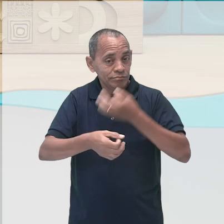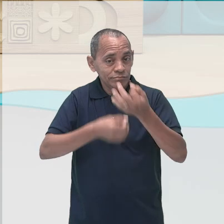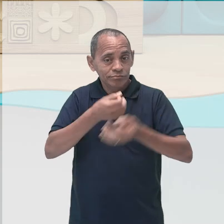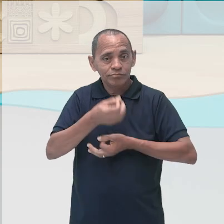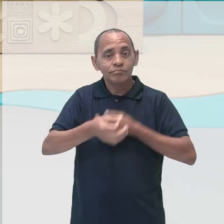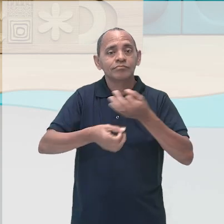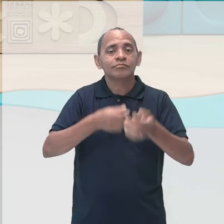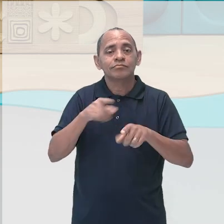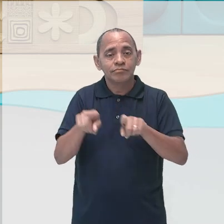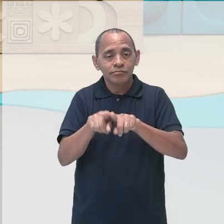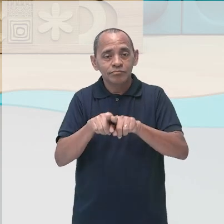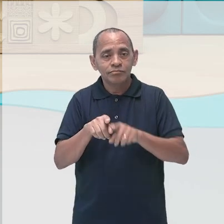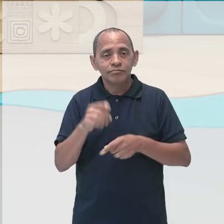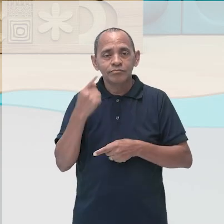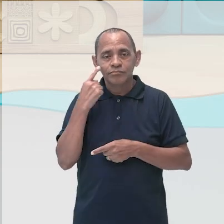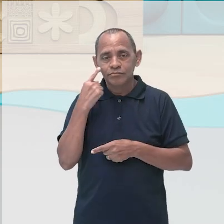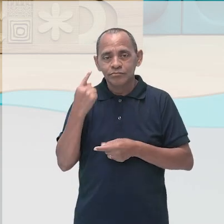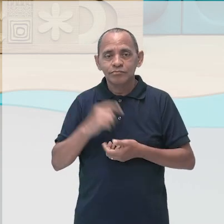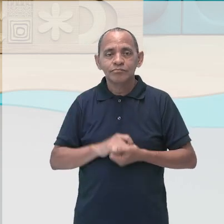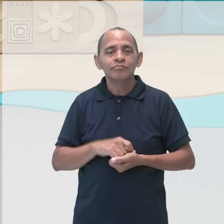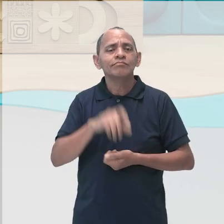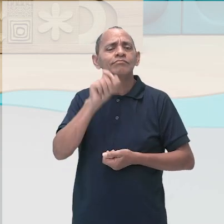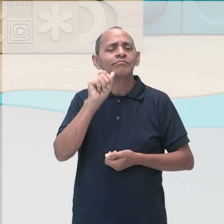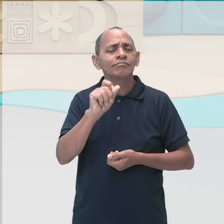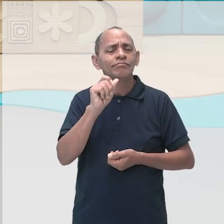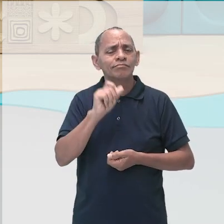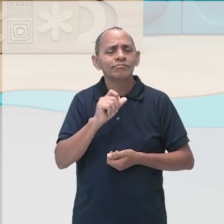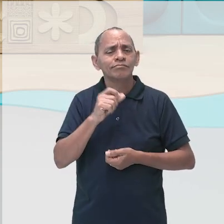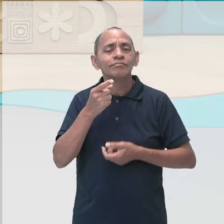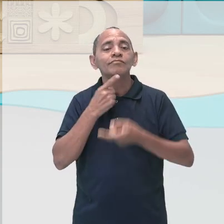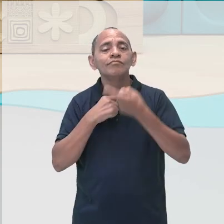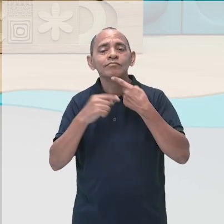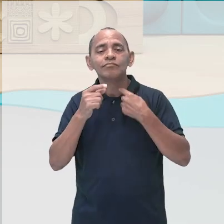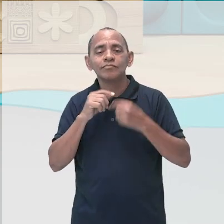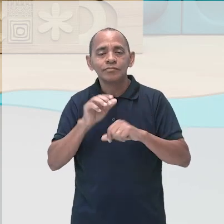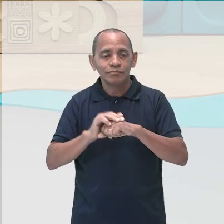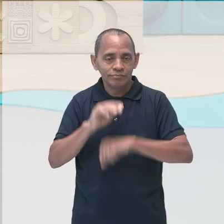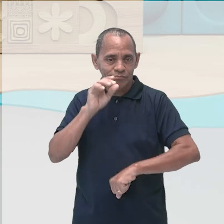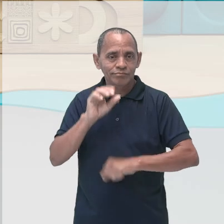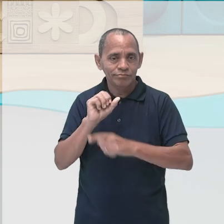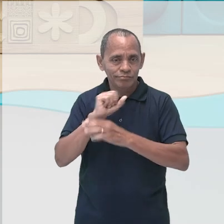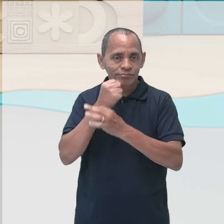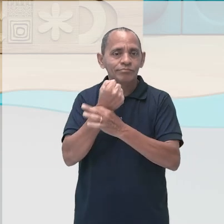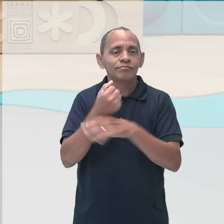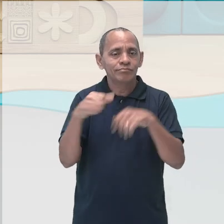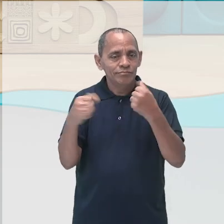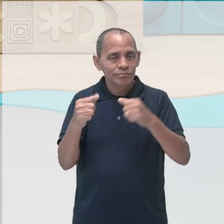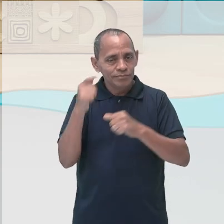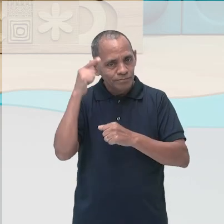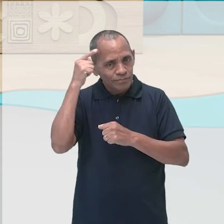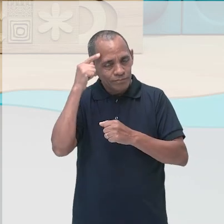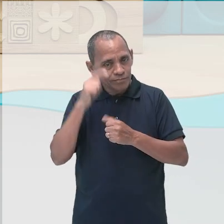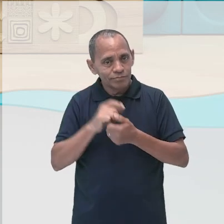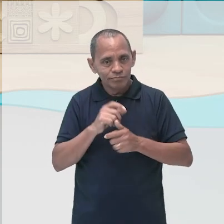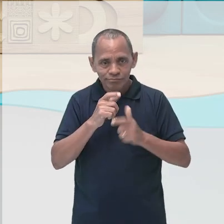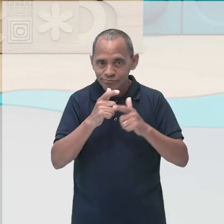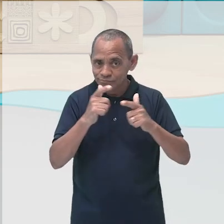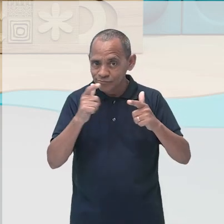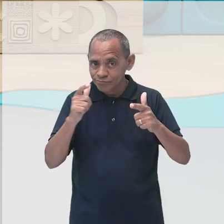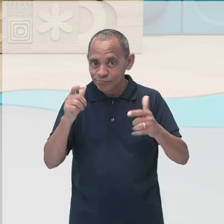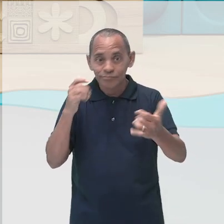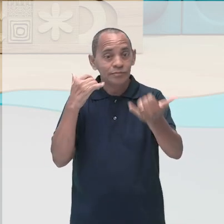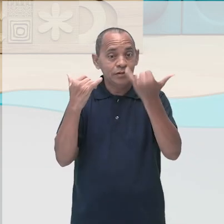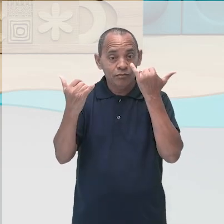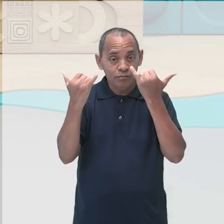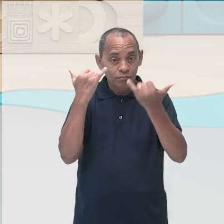aqui, quem deseja mais segurança deve pensar mais amplamente nos dados que